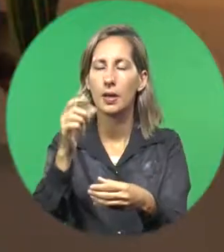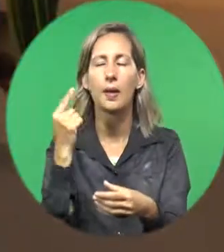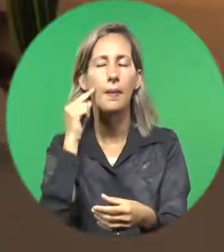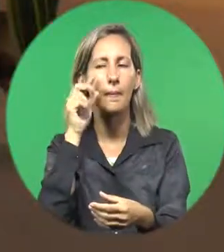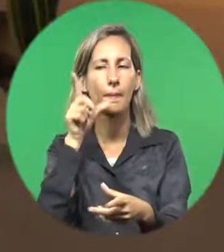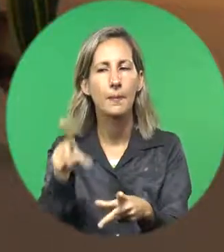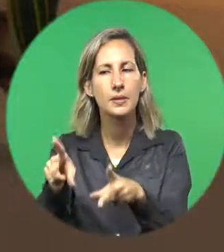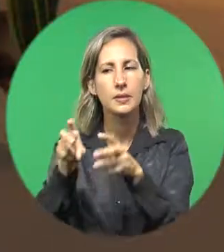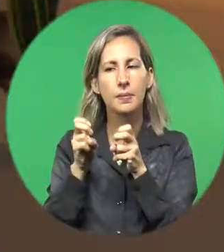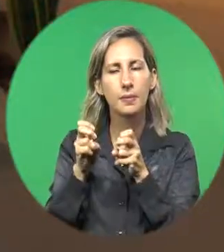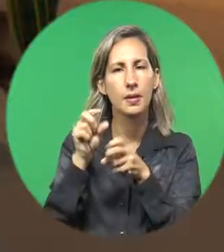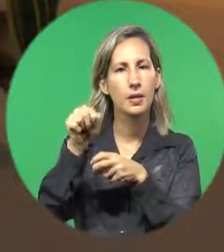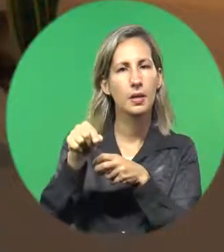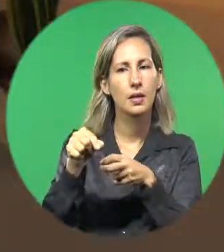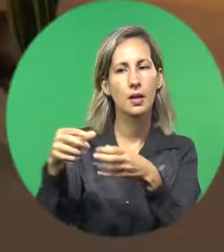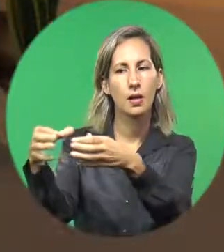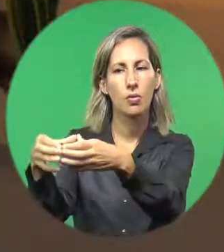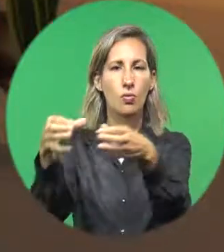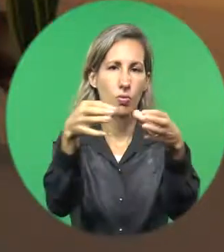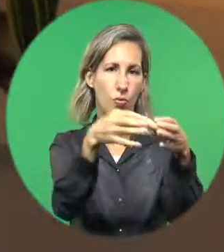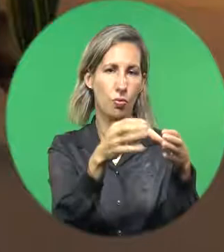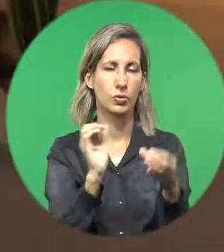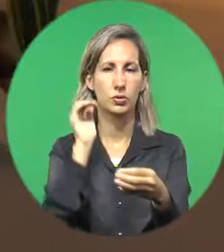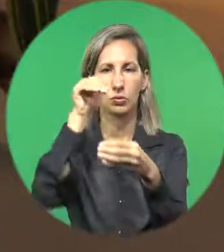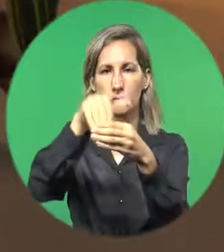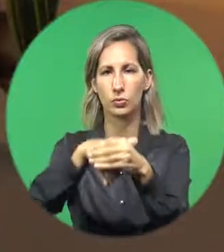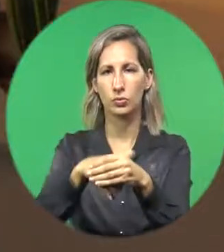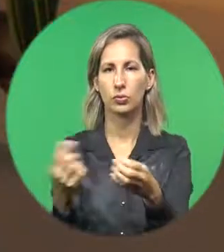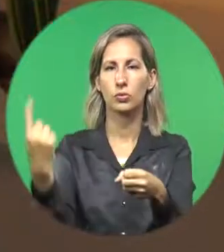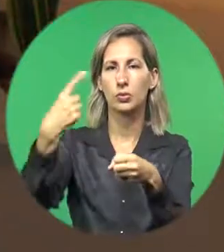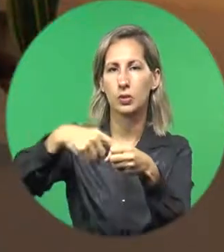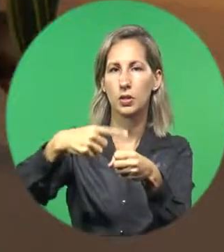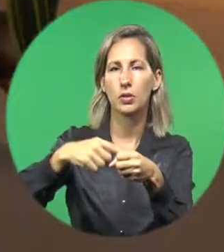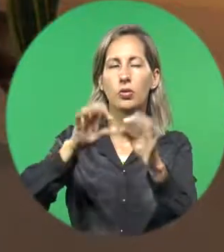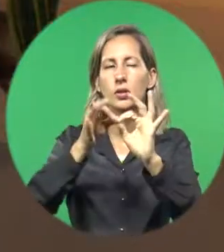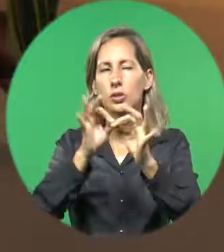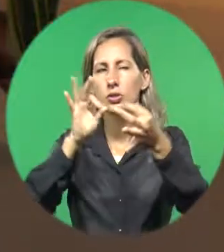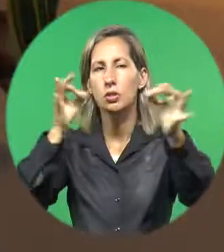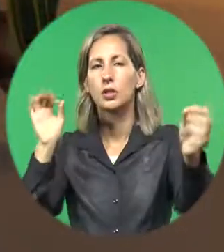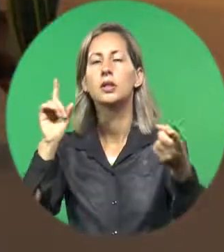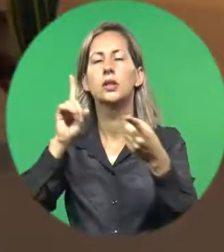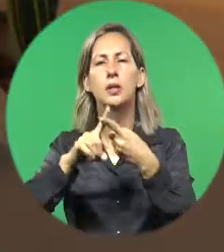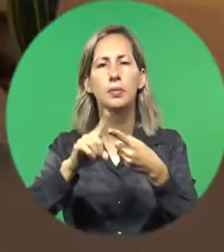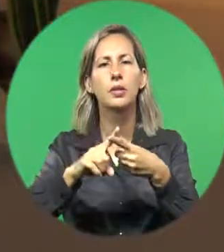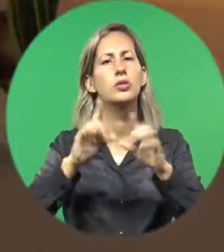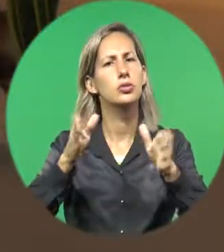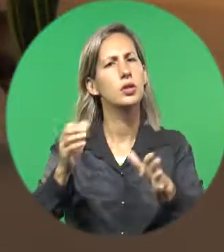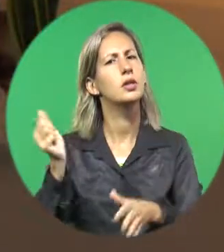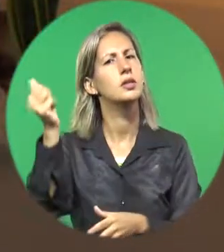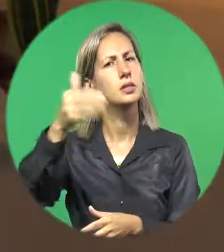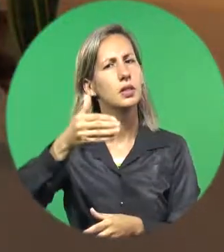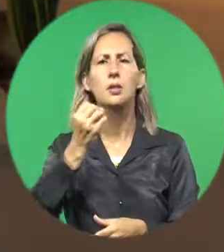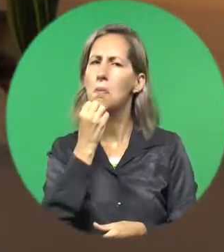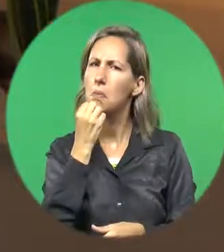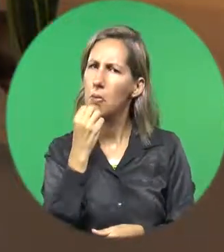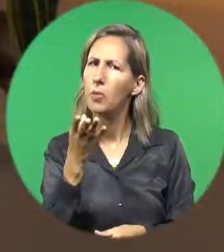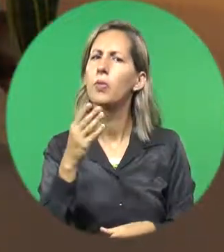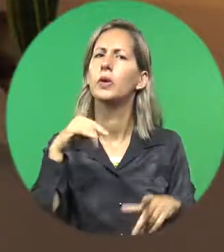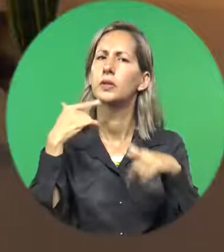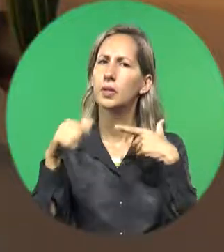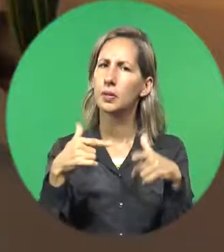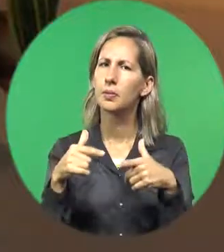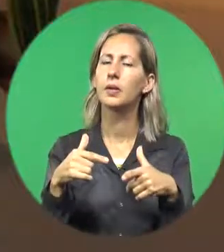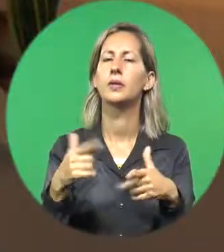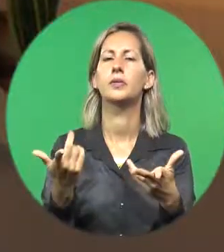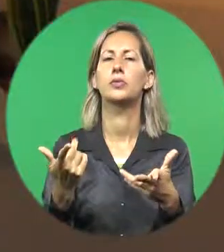eu comecei a perceber que algumas unidades, algumas zonas eleitorais do interior até mais distante, já tinham iniciativas